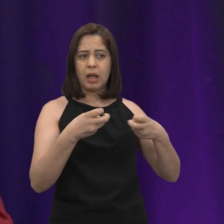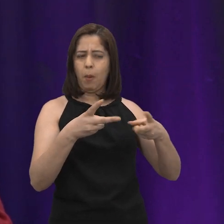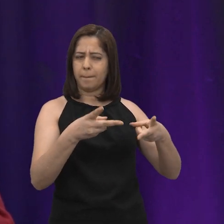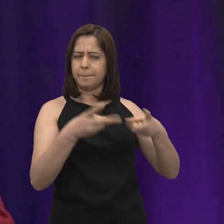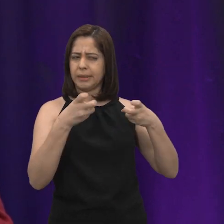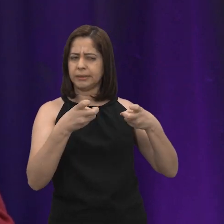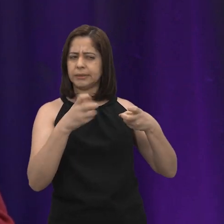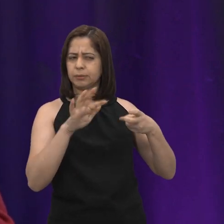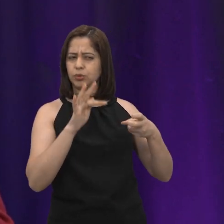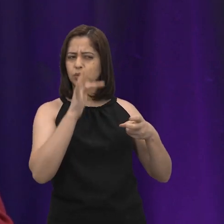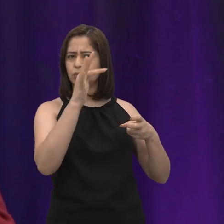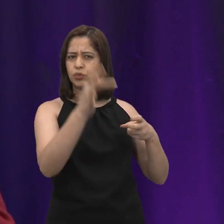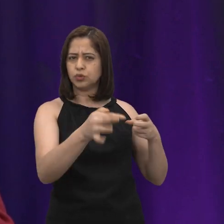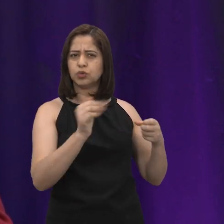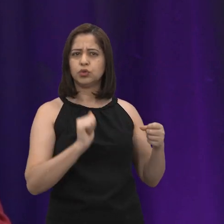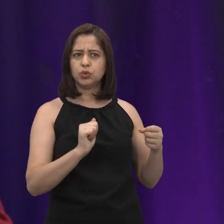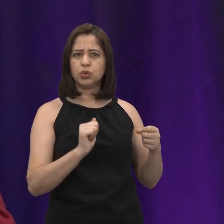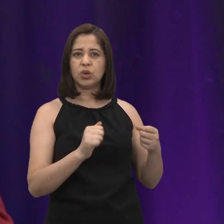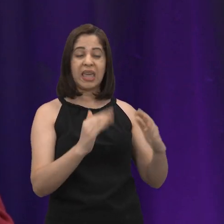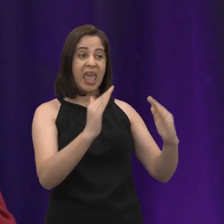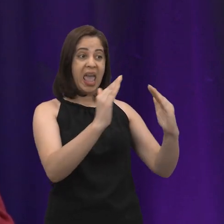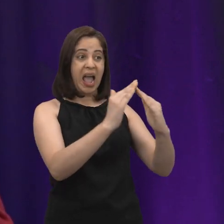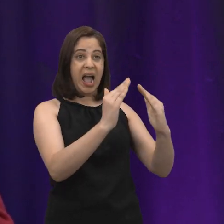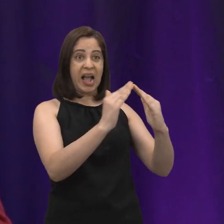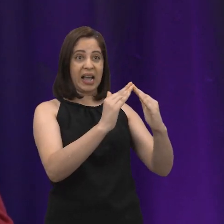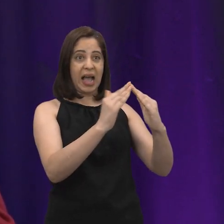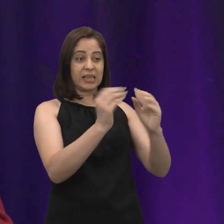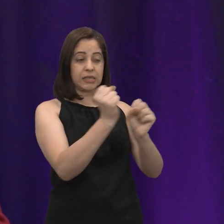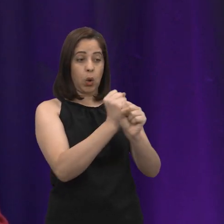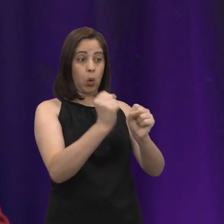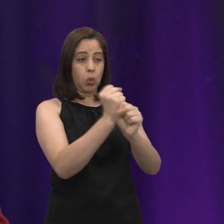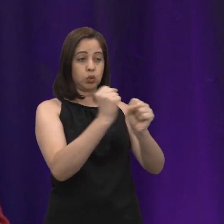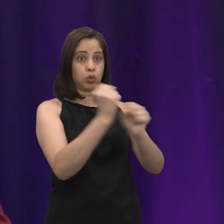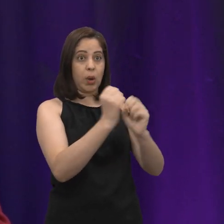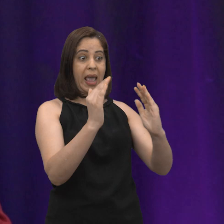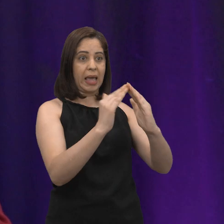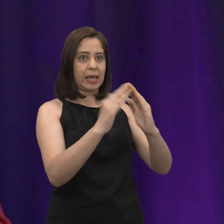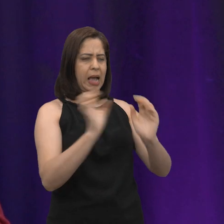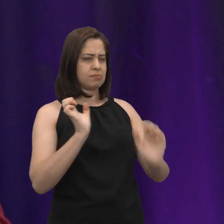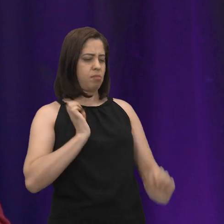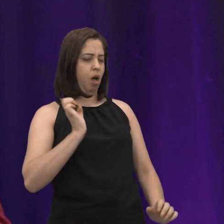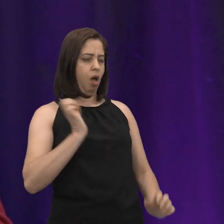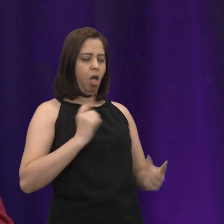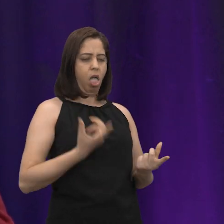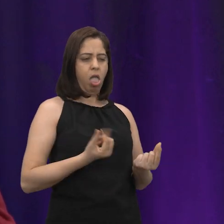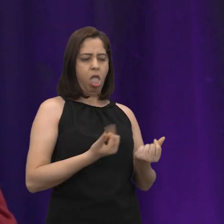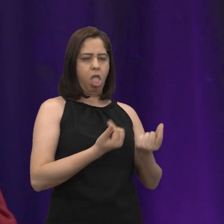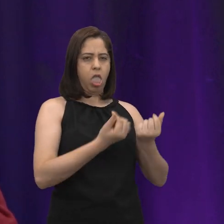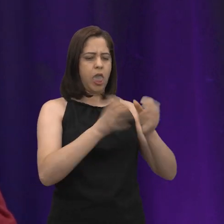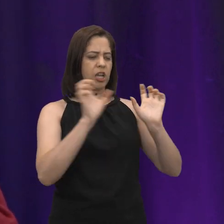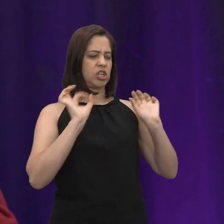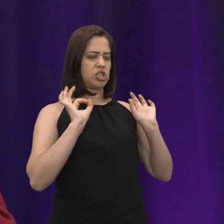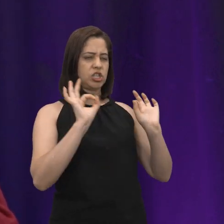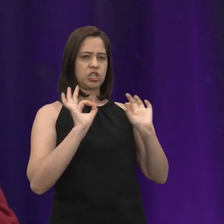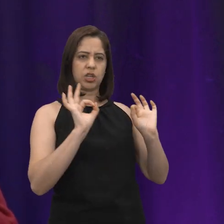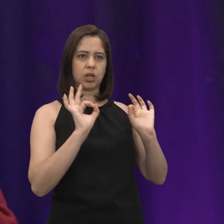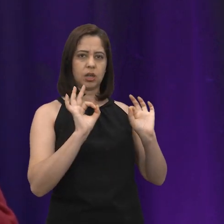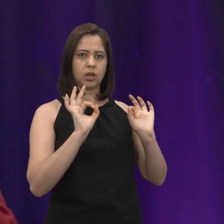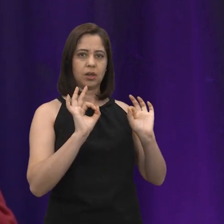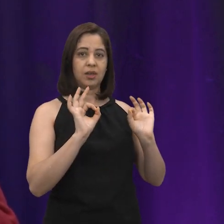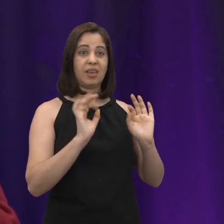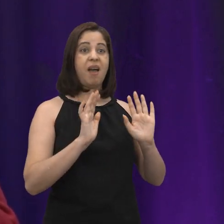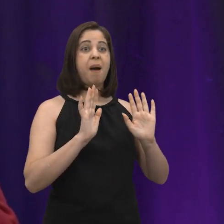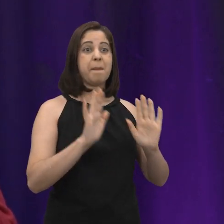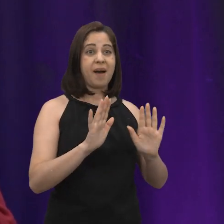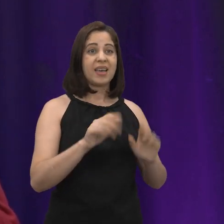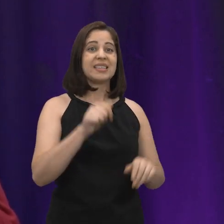um cenário também, de empreendimentos de alto padrão que estão acontecendo na cidade. Por outro lado, a gente vê